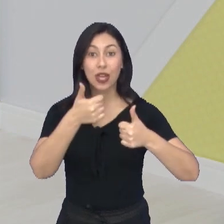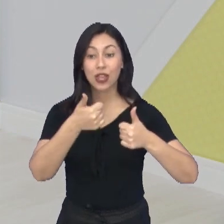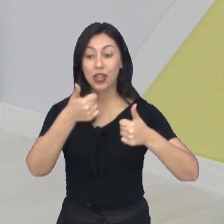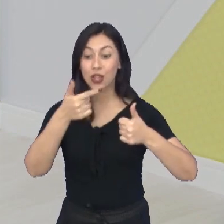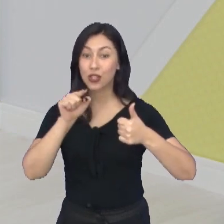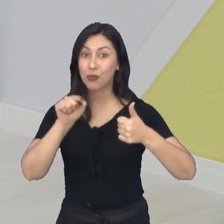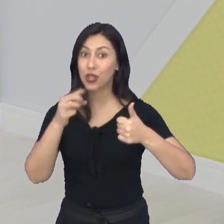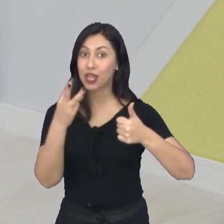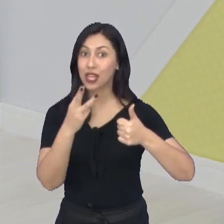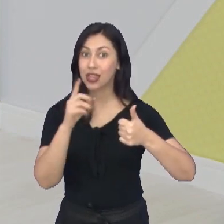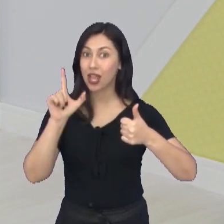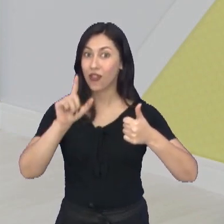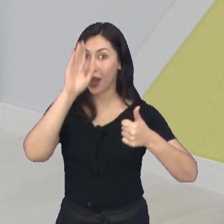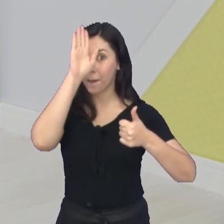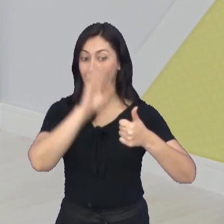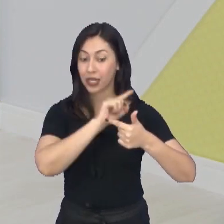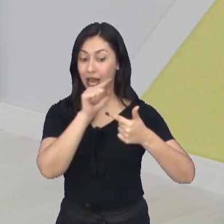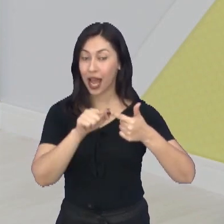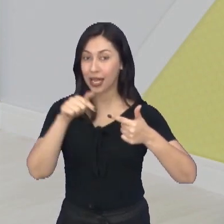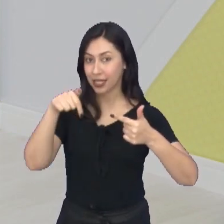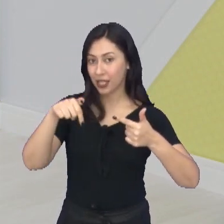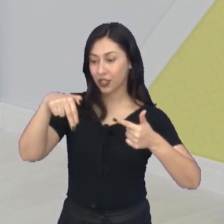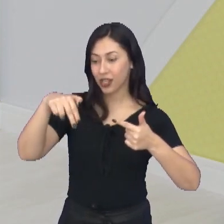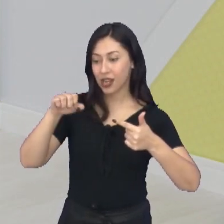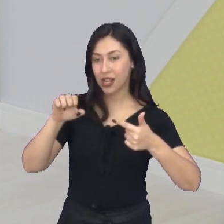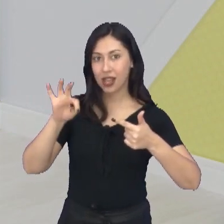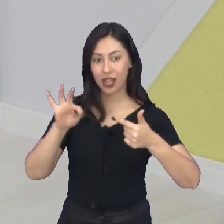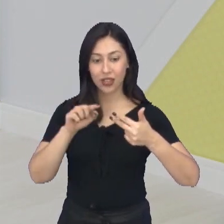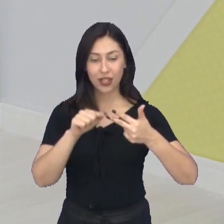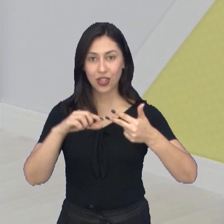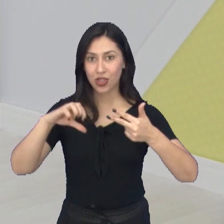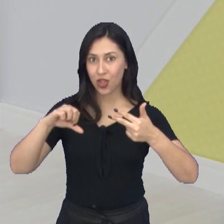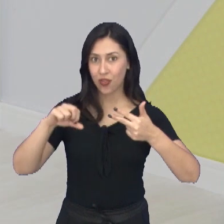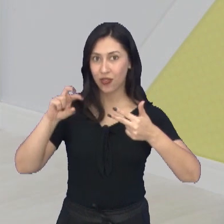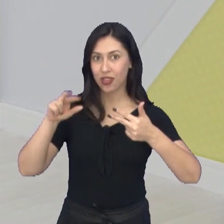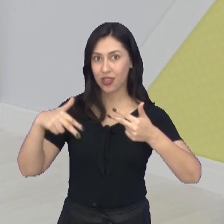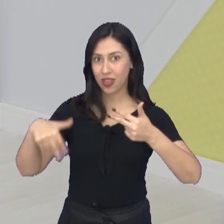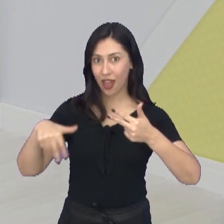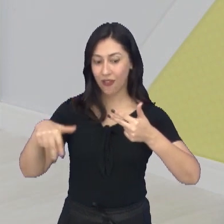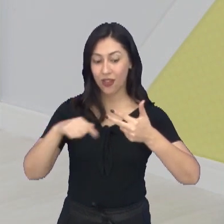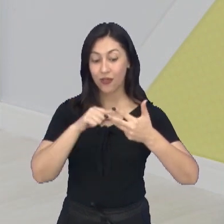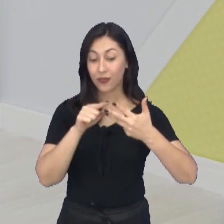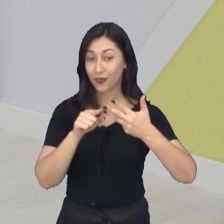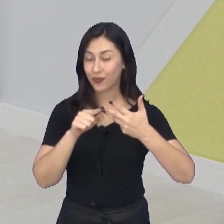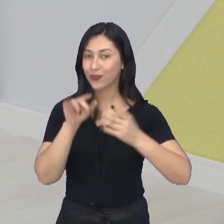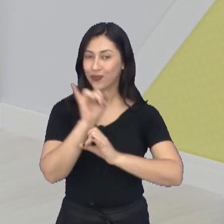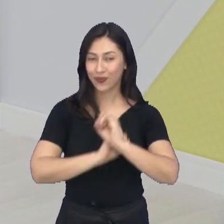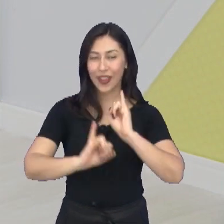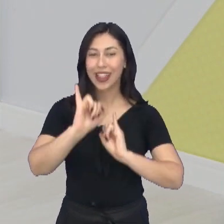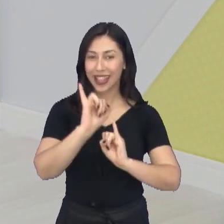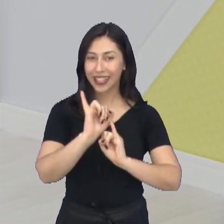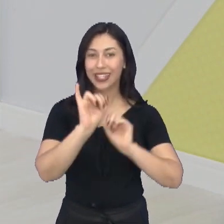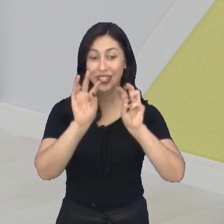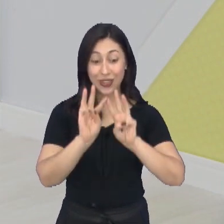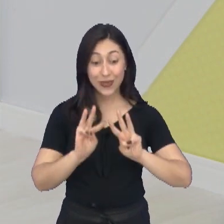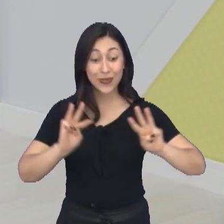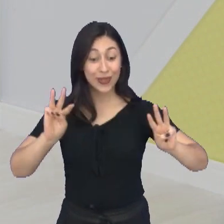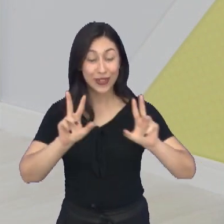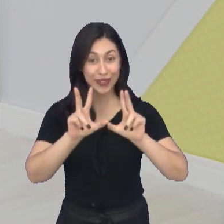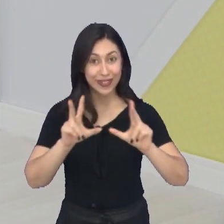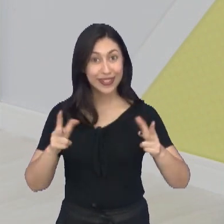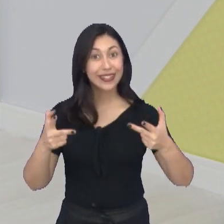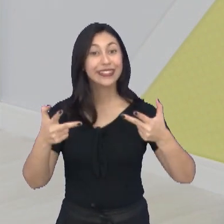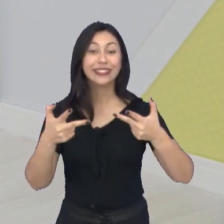12.3 em TV aberta, além do canal 7 da NET e 9 da Vivo TV. Estamos também na internet em